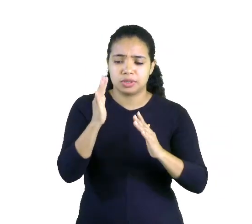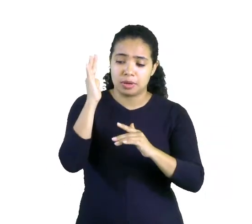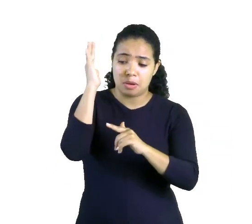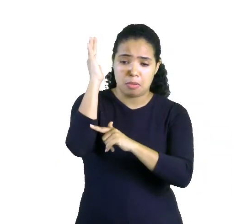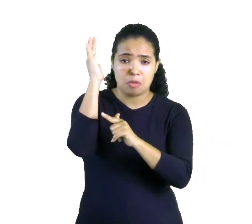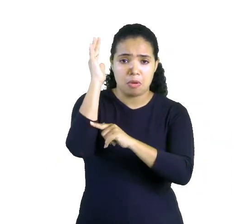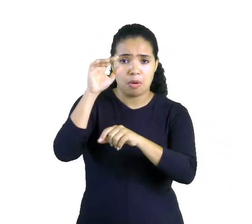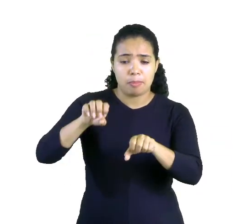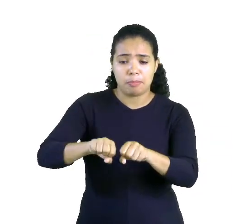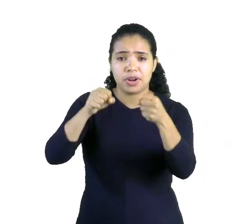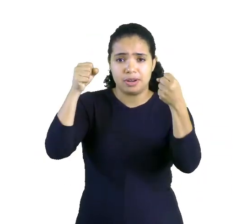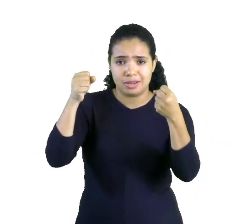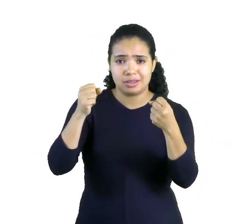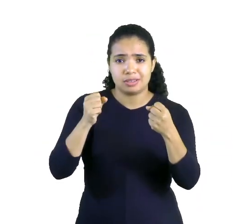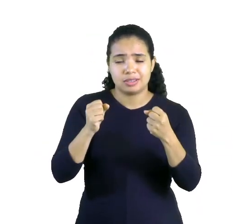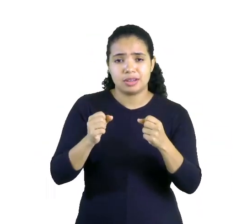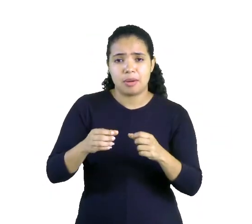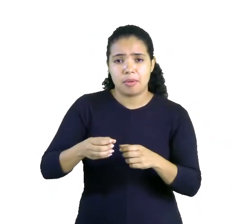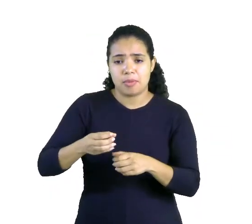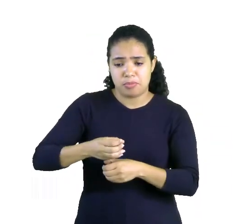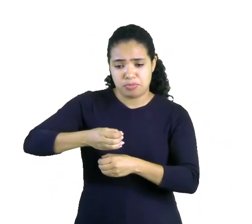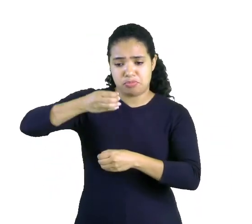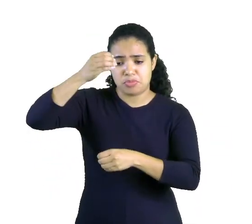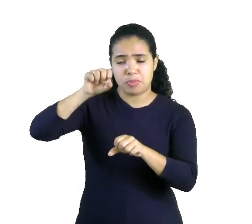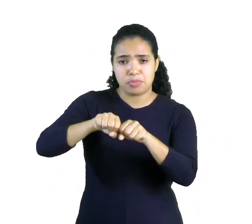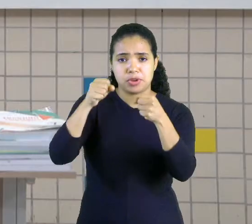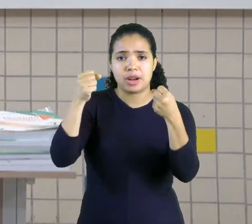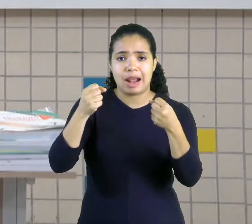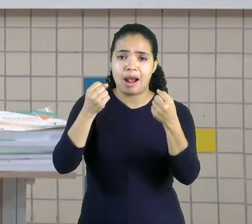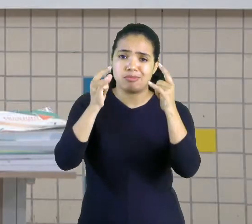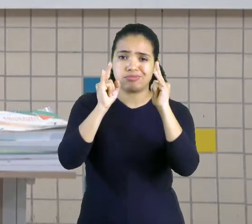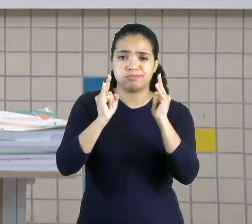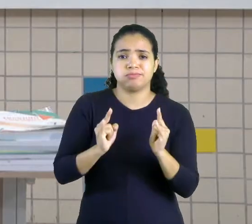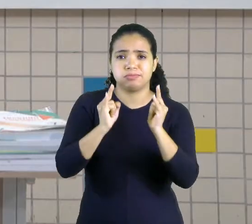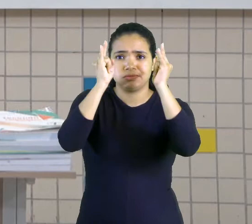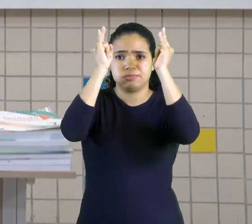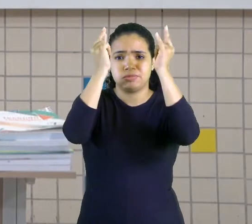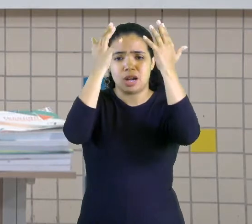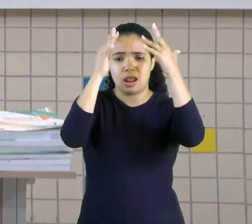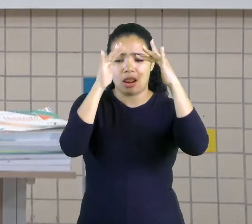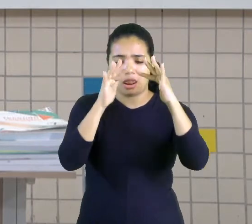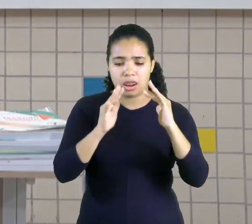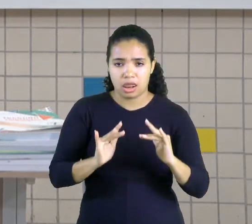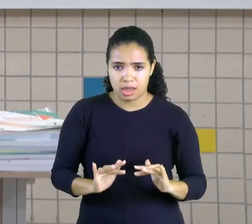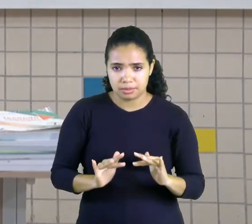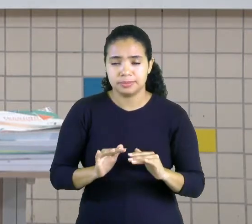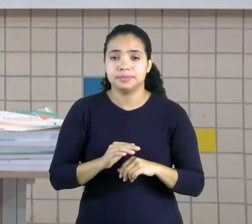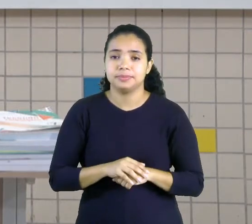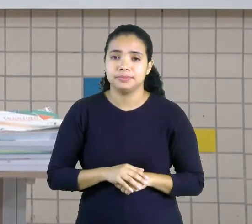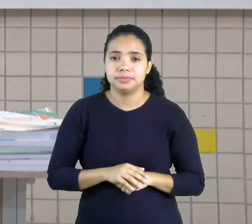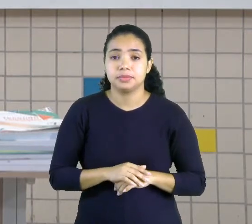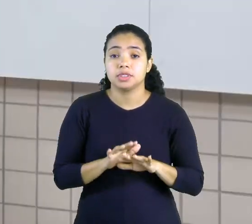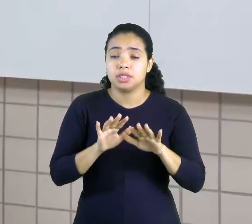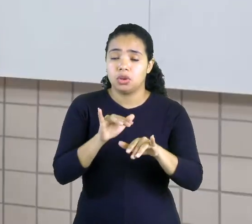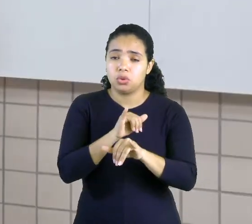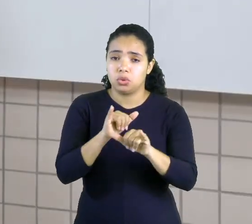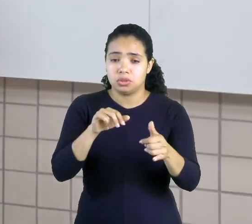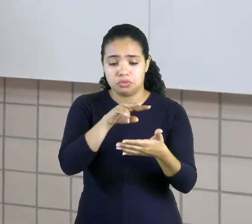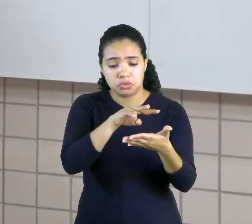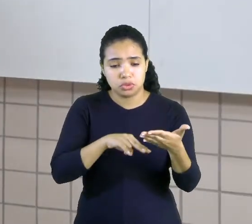das colunas, o prédio desabou em poucos minutos. A partir da notícia lida, iremos estudar